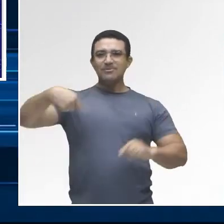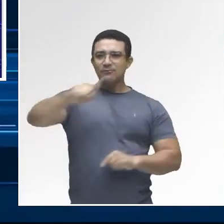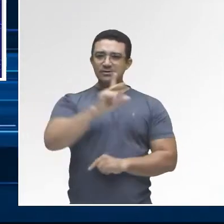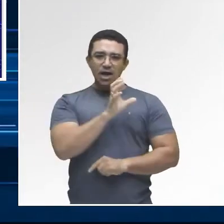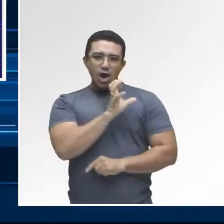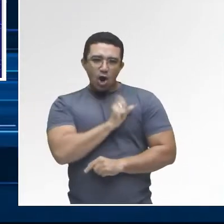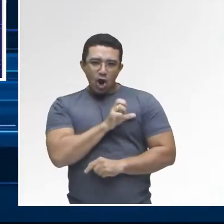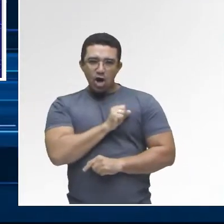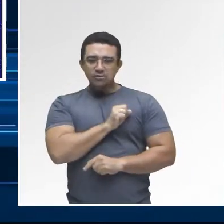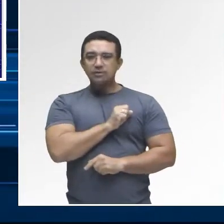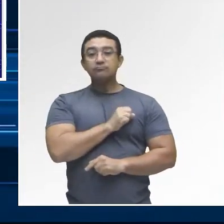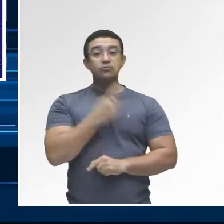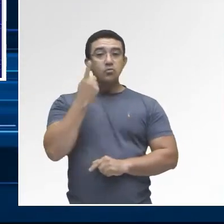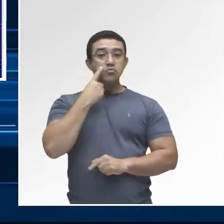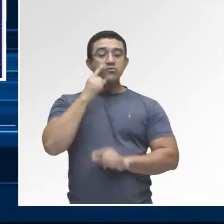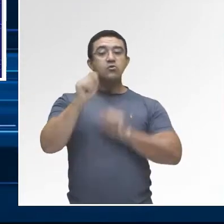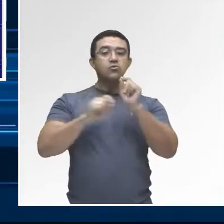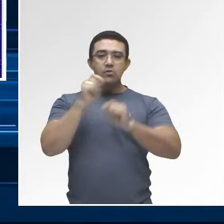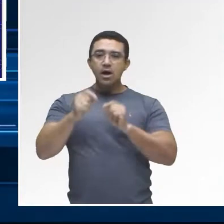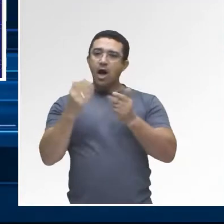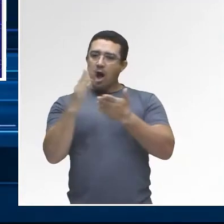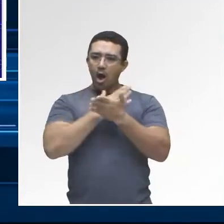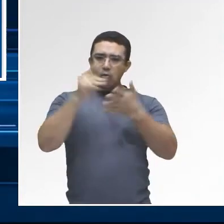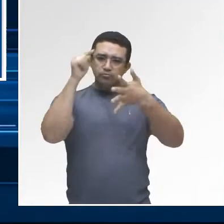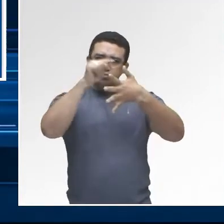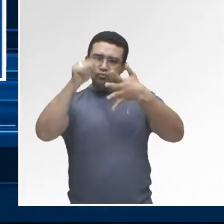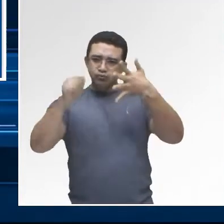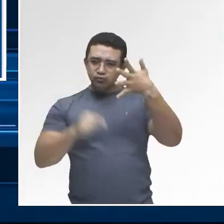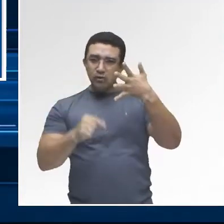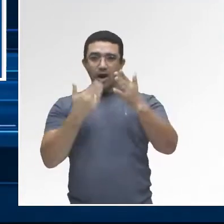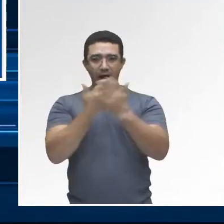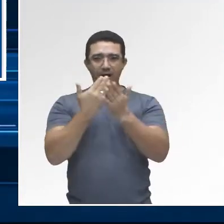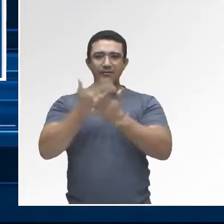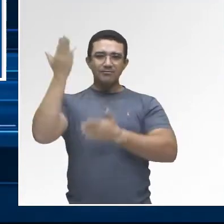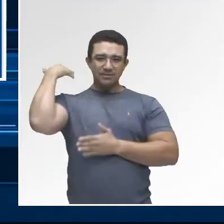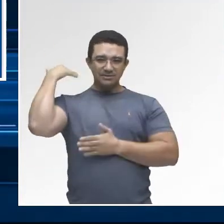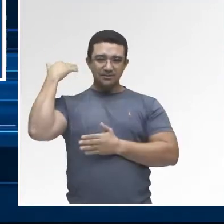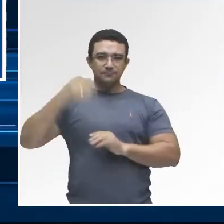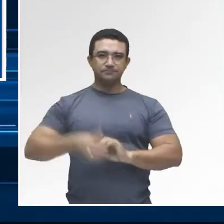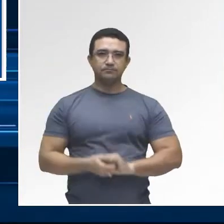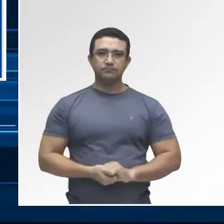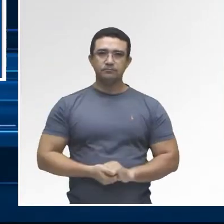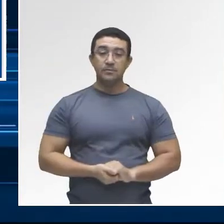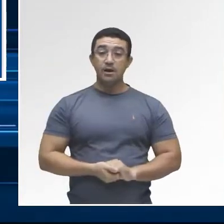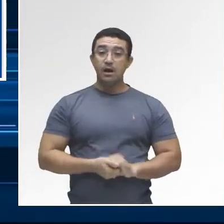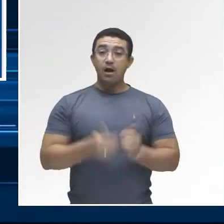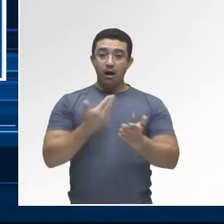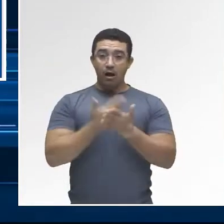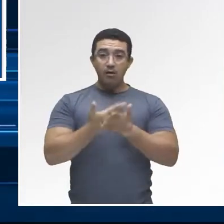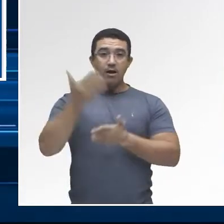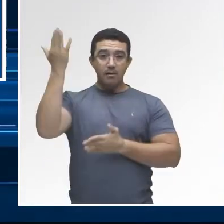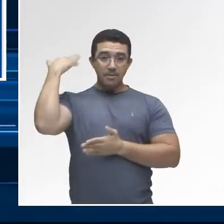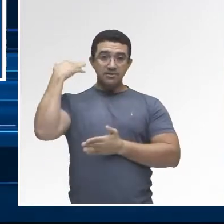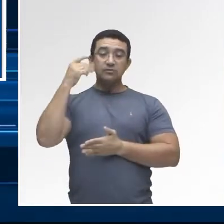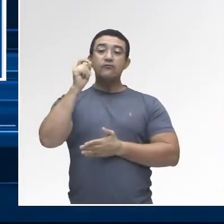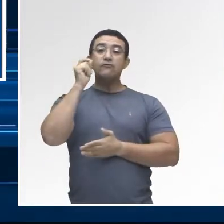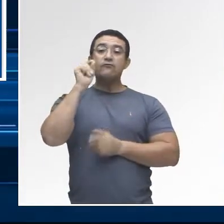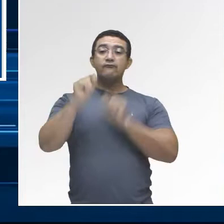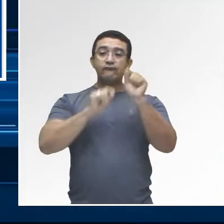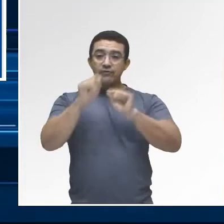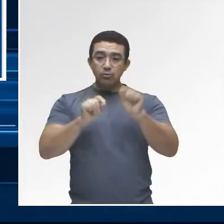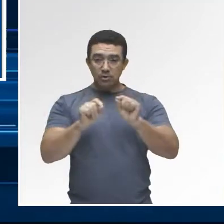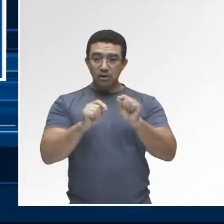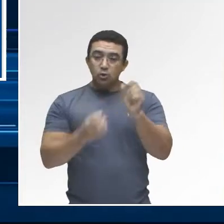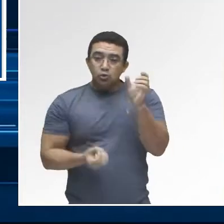retomar alguns tópicos da nossa aula anterior. Na nossa aula anterior nós vimos a formação do